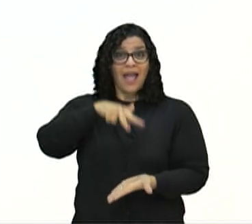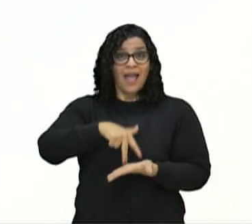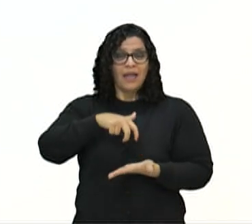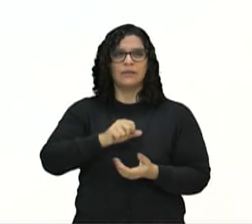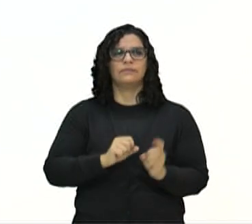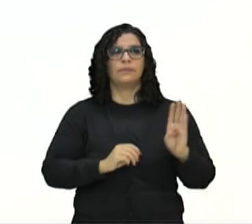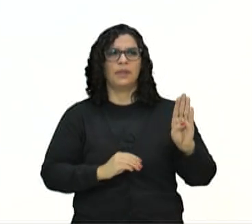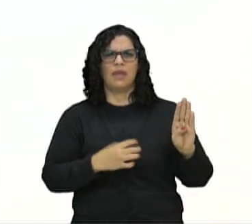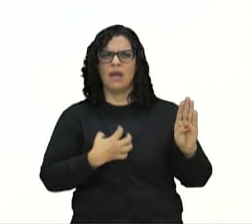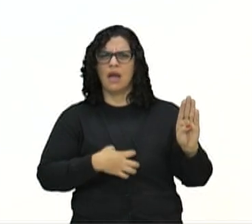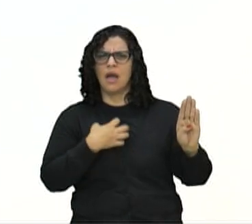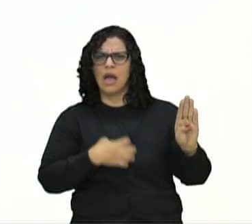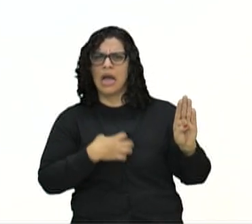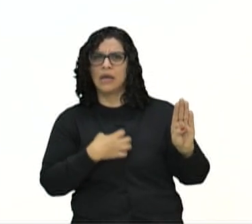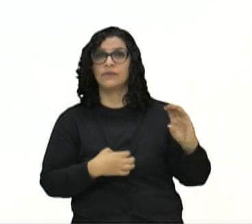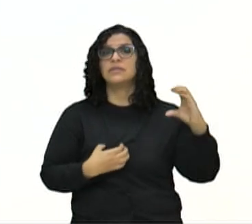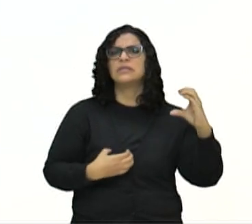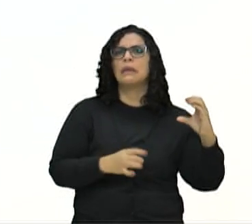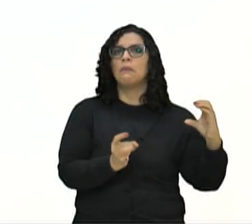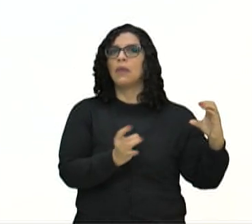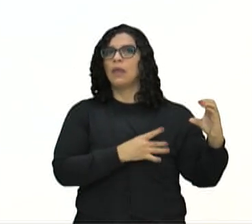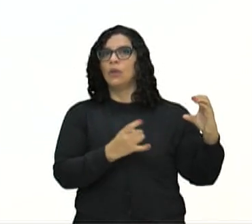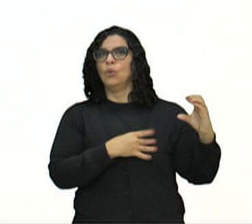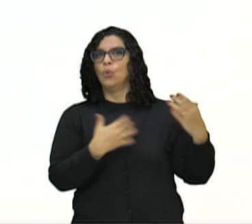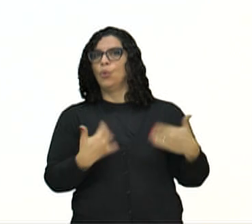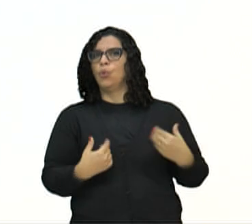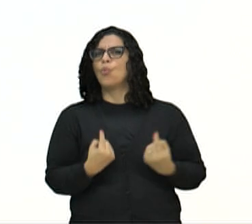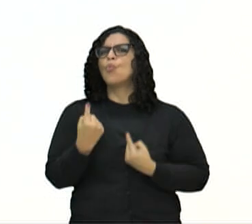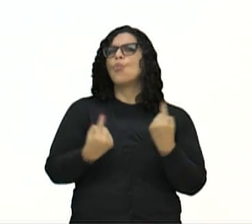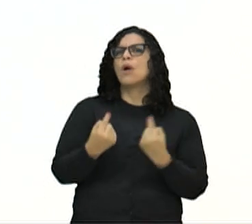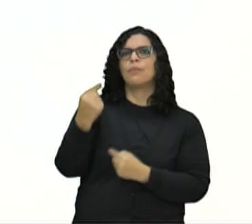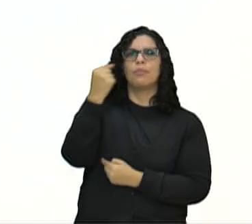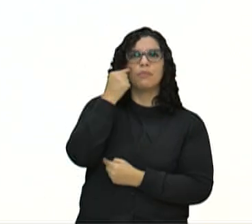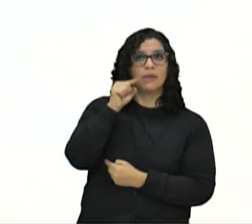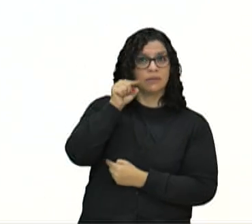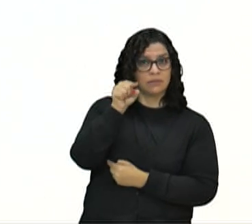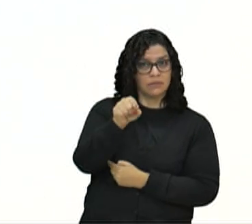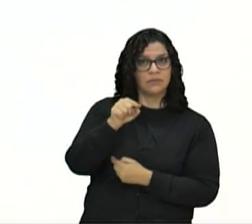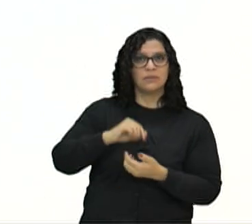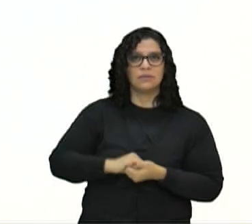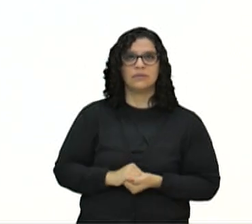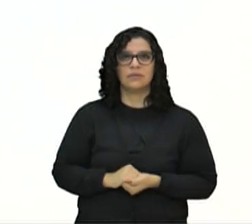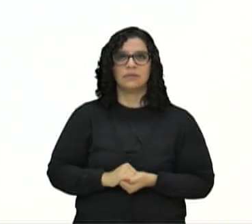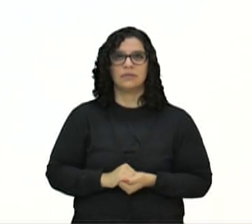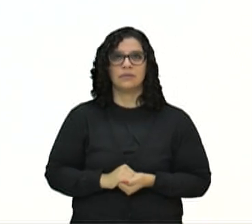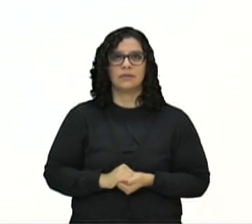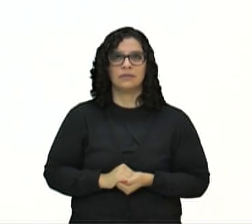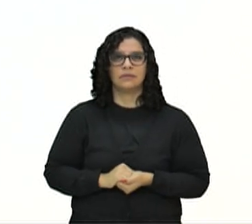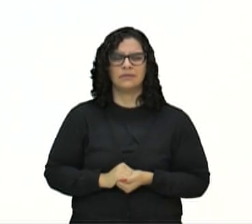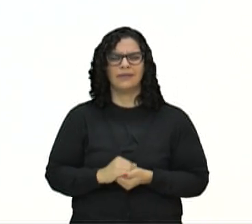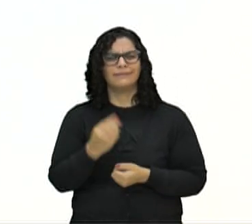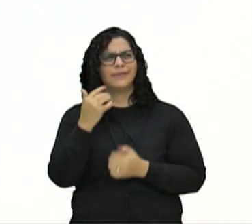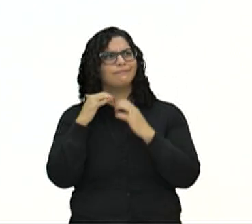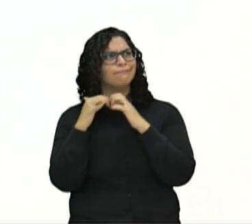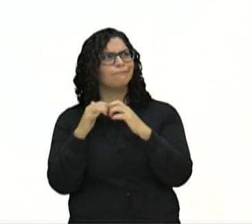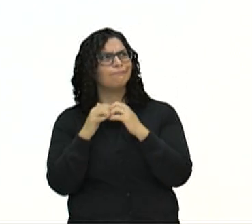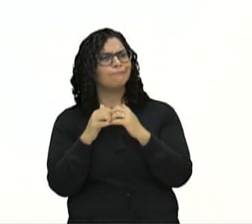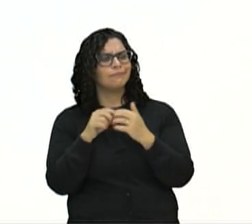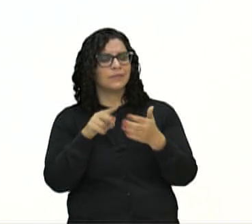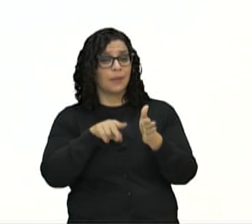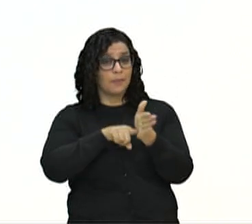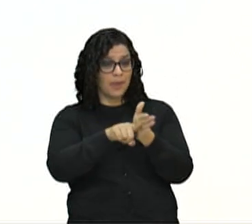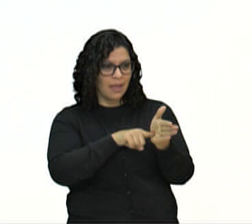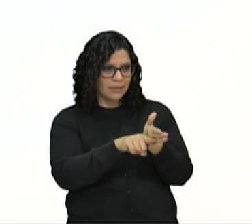raiva ou medo? Pense aí, busque a sua